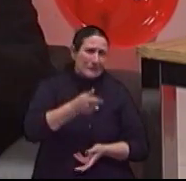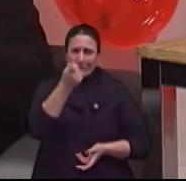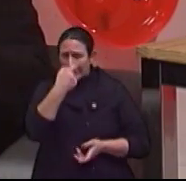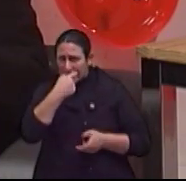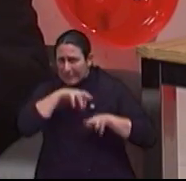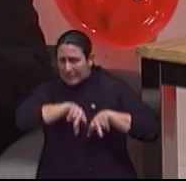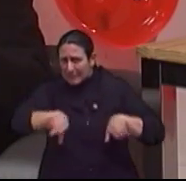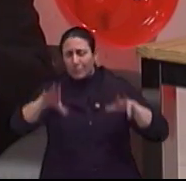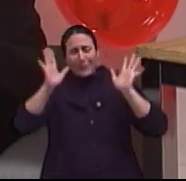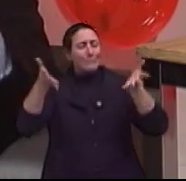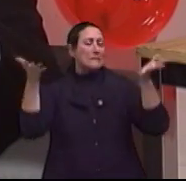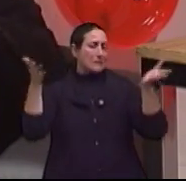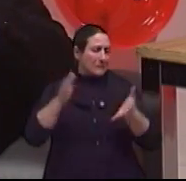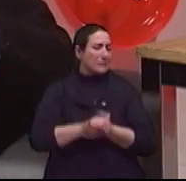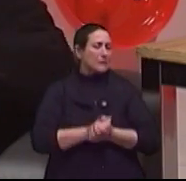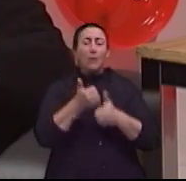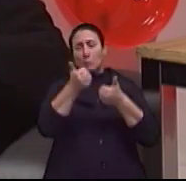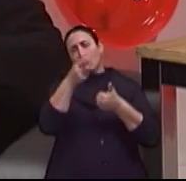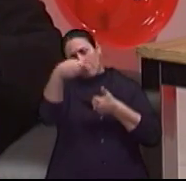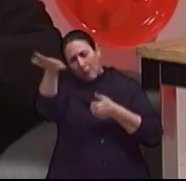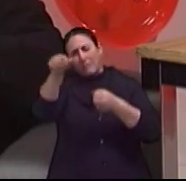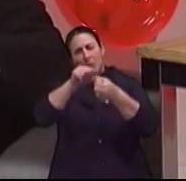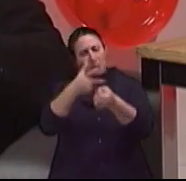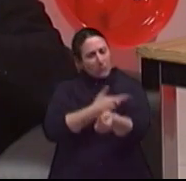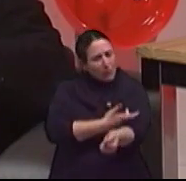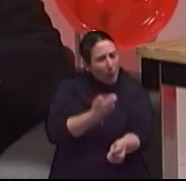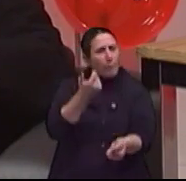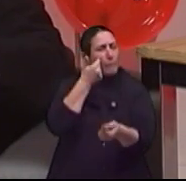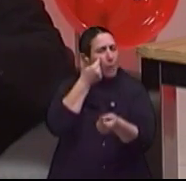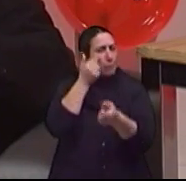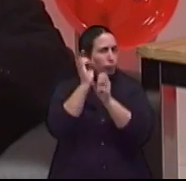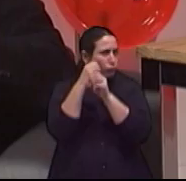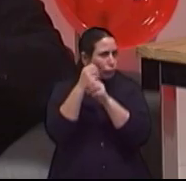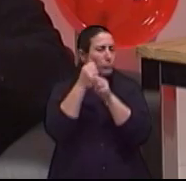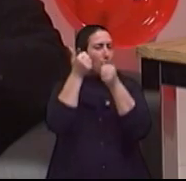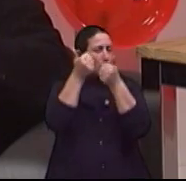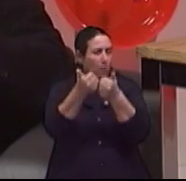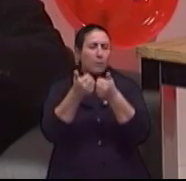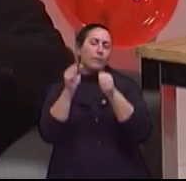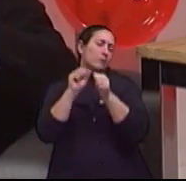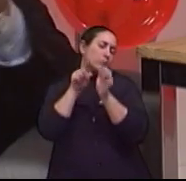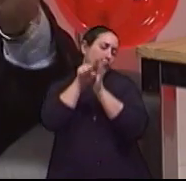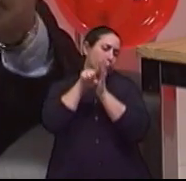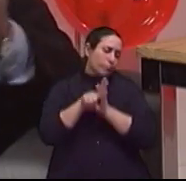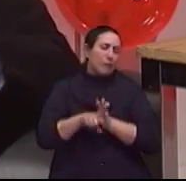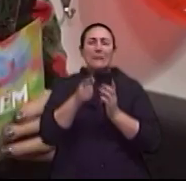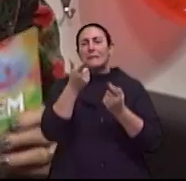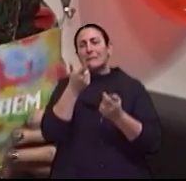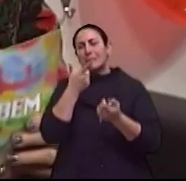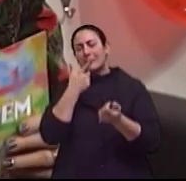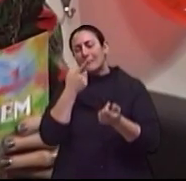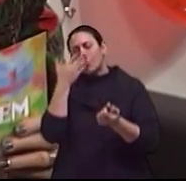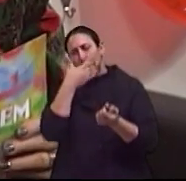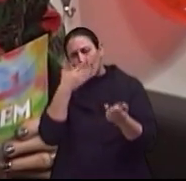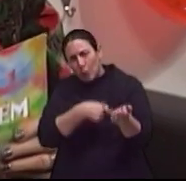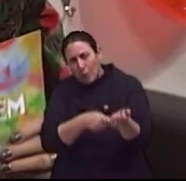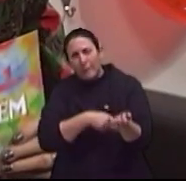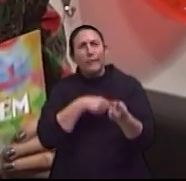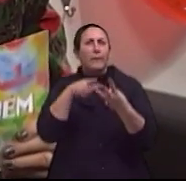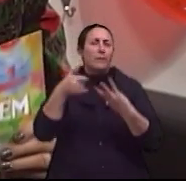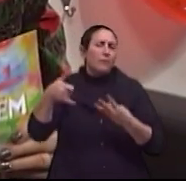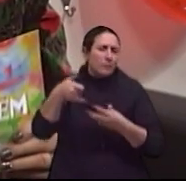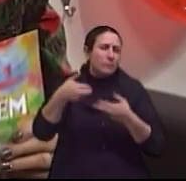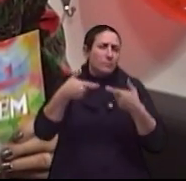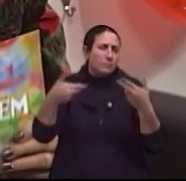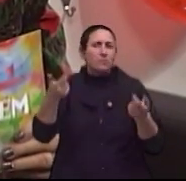você aí você pede um exame Zinho complementa exame de sangue hemograma glicos aquele organismo como é que tá hormônios da